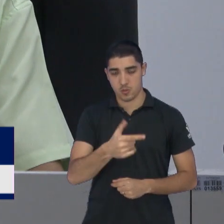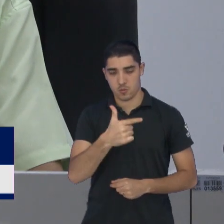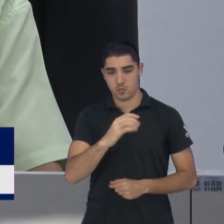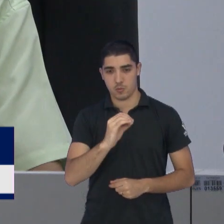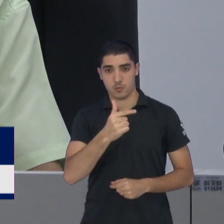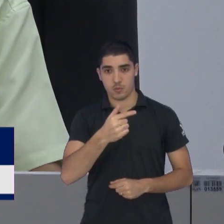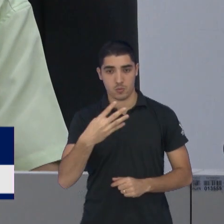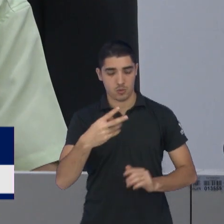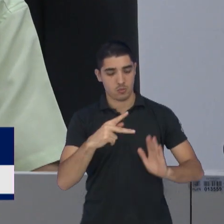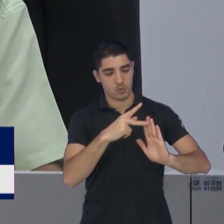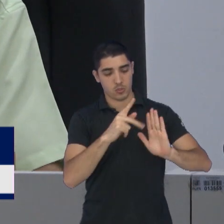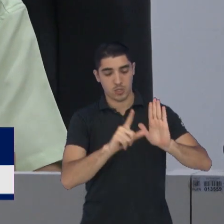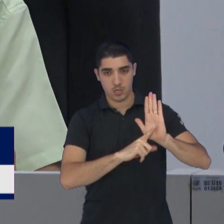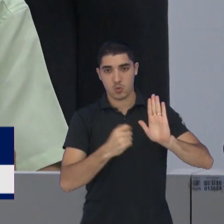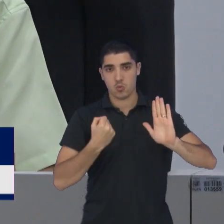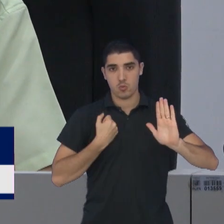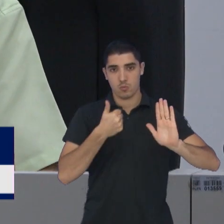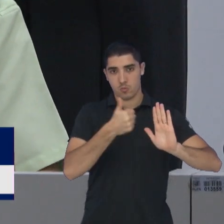4901/2024, projeto de lei número